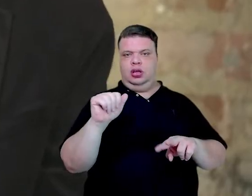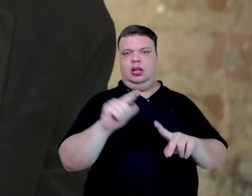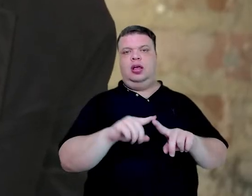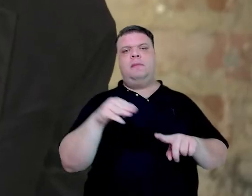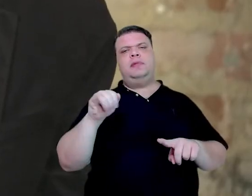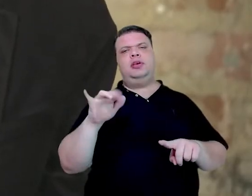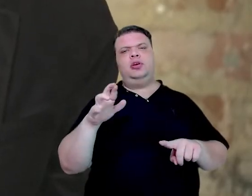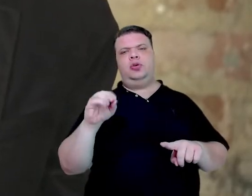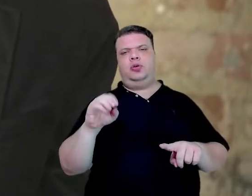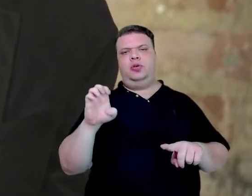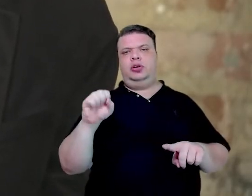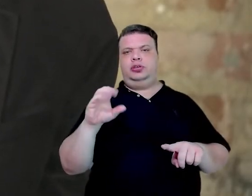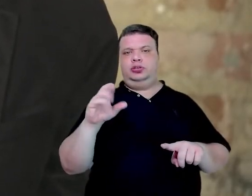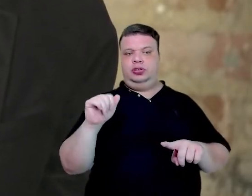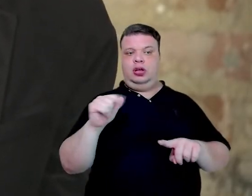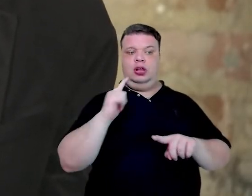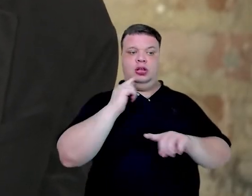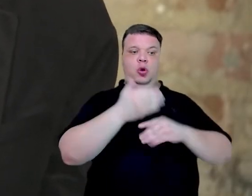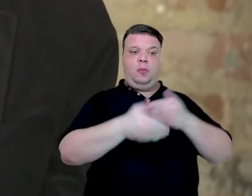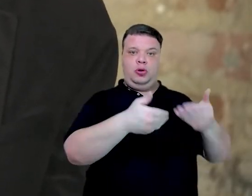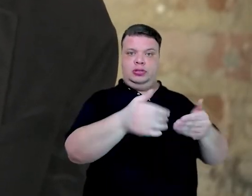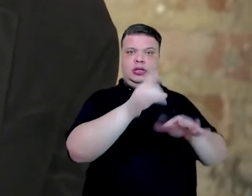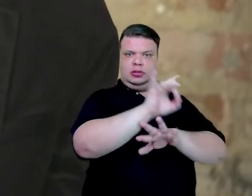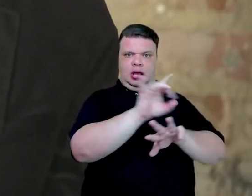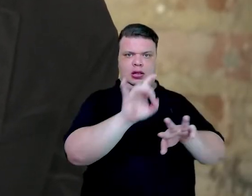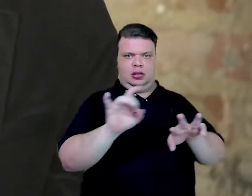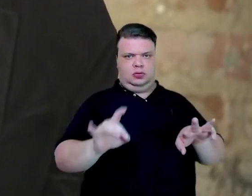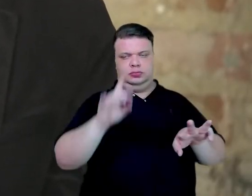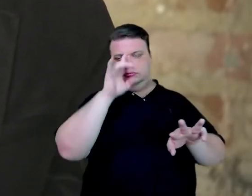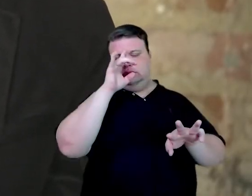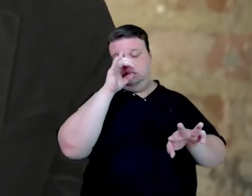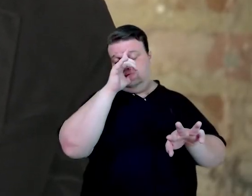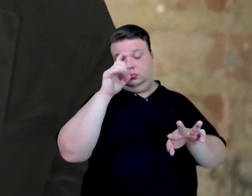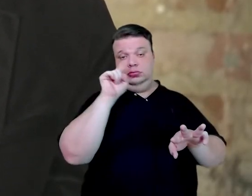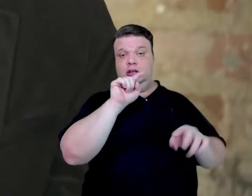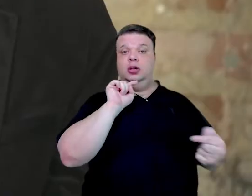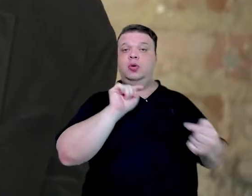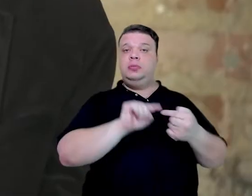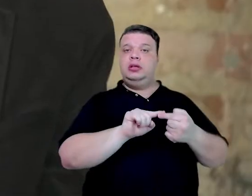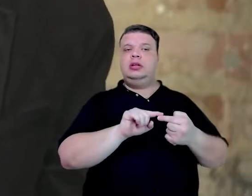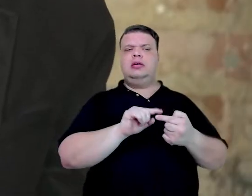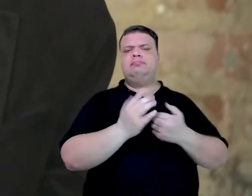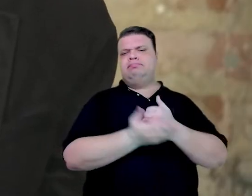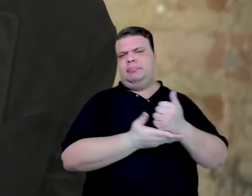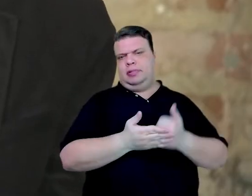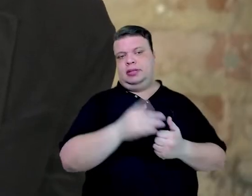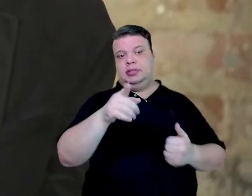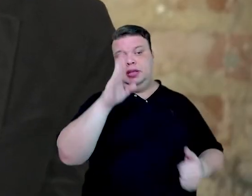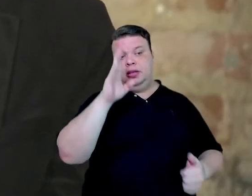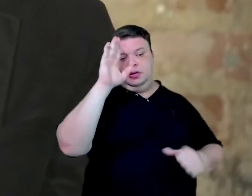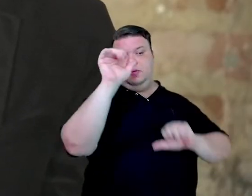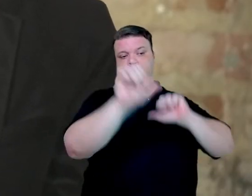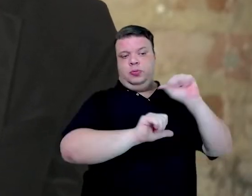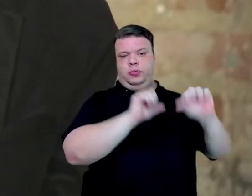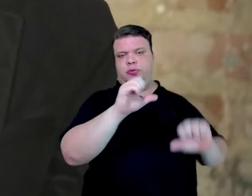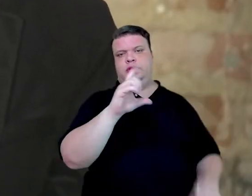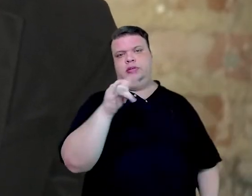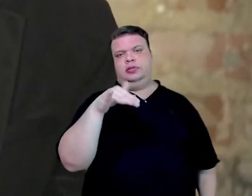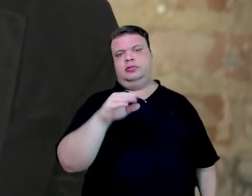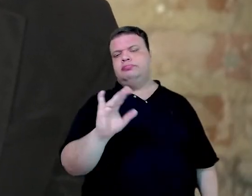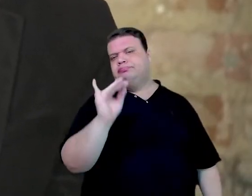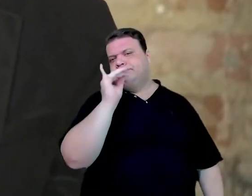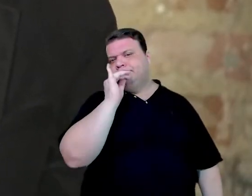do clima. Então, por exemplo, a gente viu, nós chamamos de El Niño, esses fenômenos todos, eles são de grande